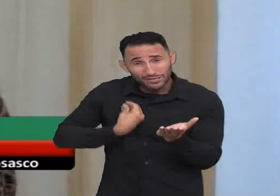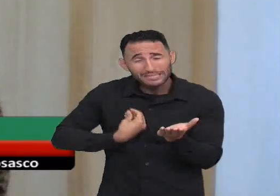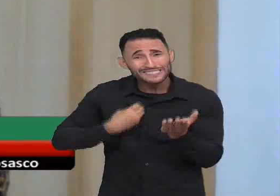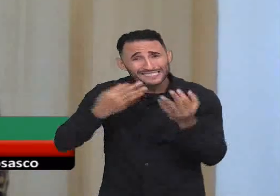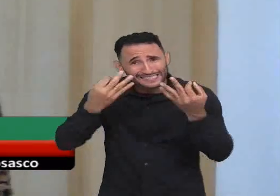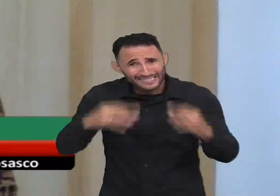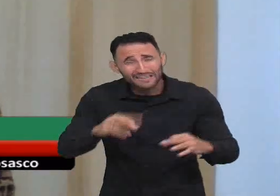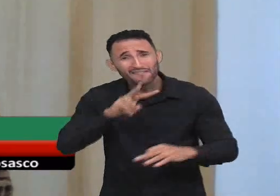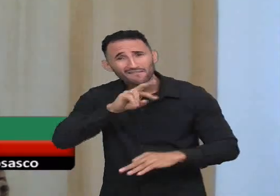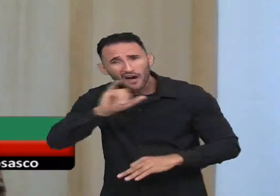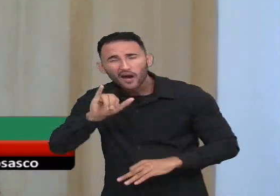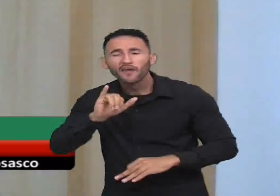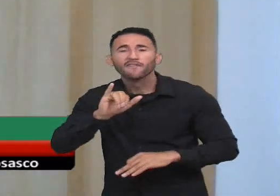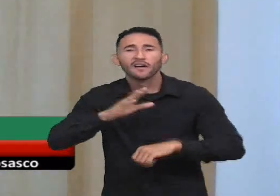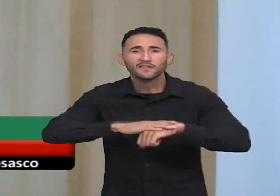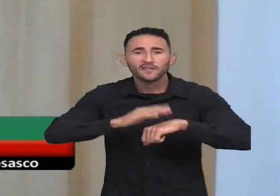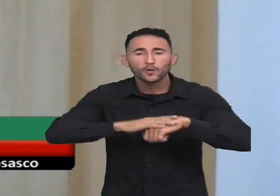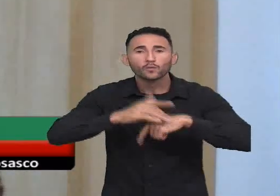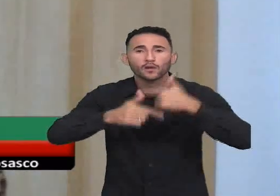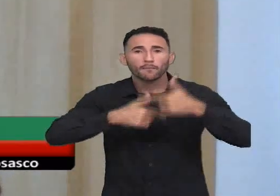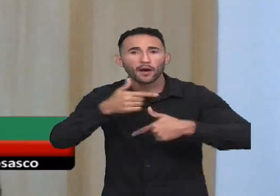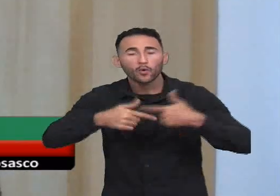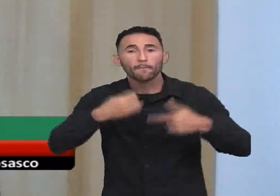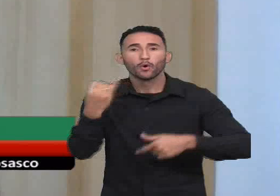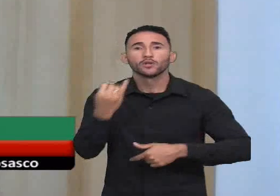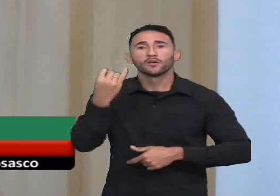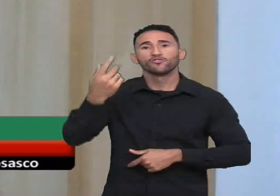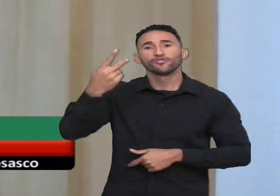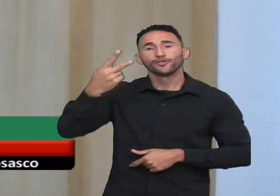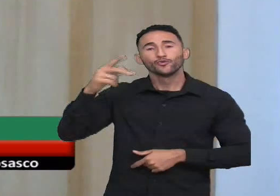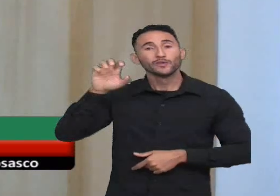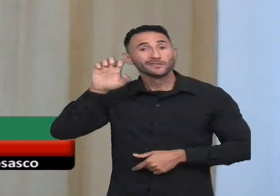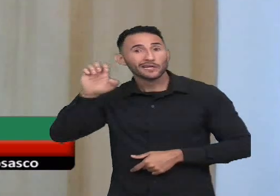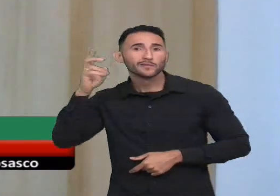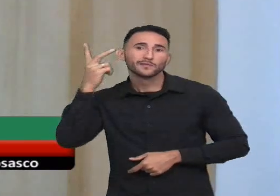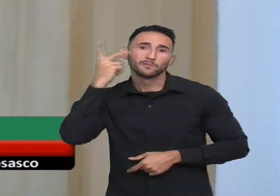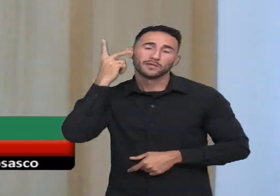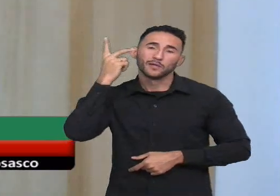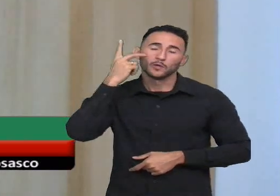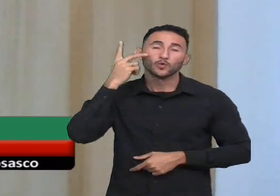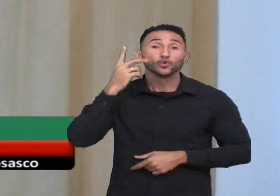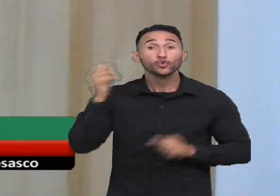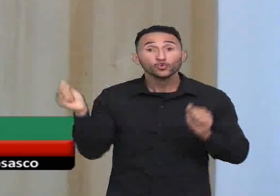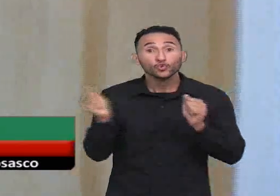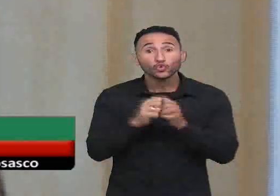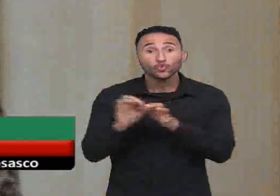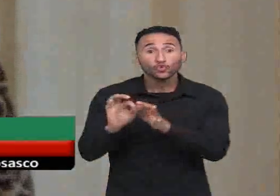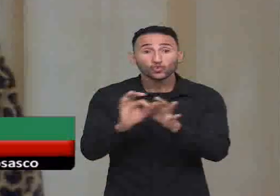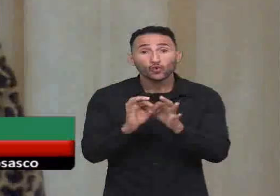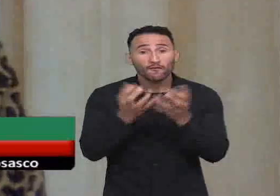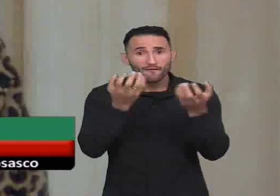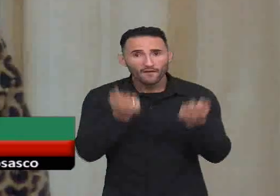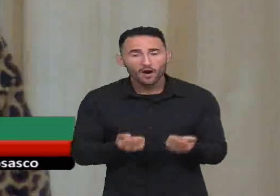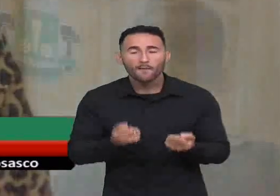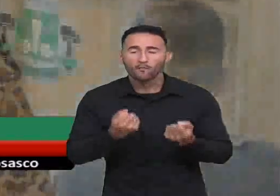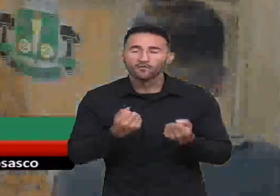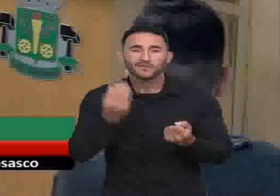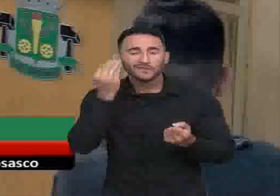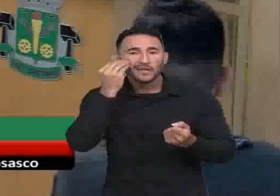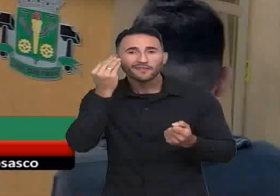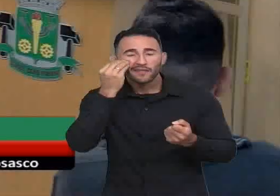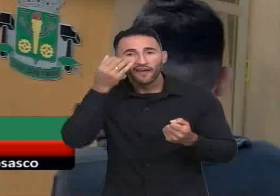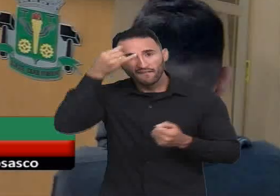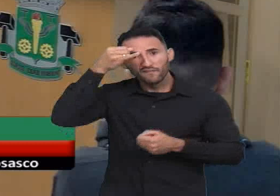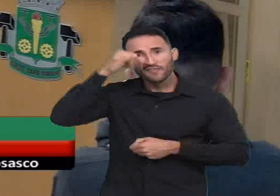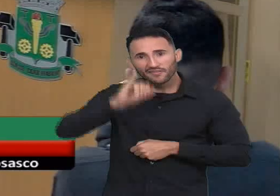desempenhar um papel muito importante no Estado. E juntos, né, vamos tentar barrar aí a privatização da